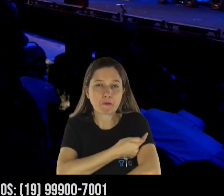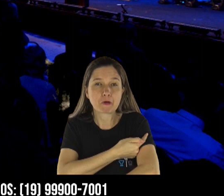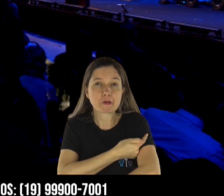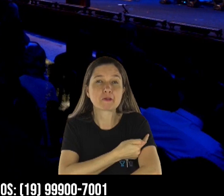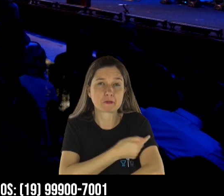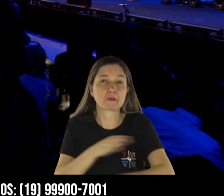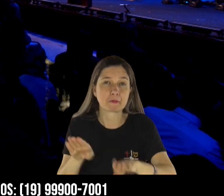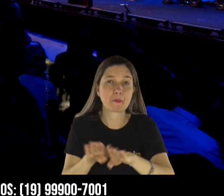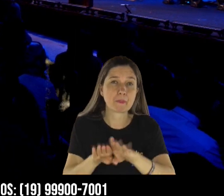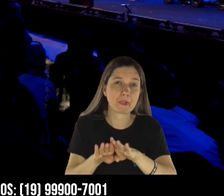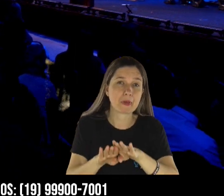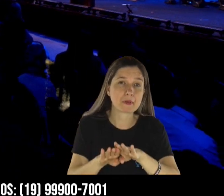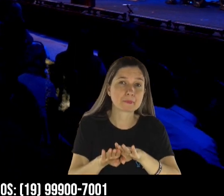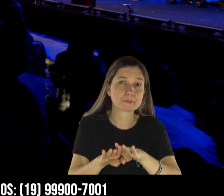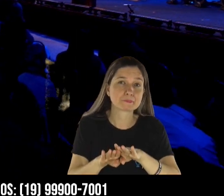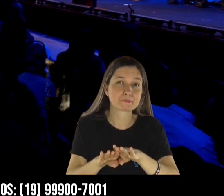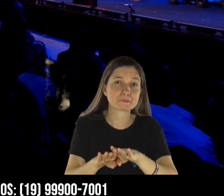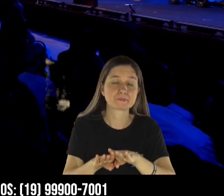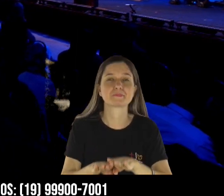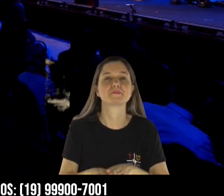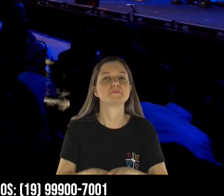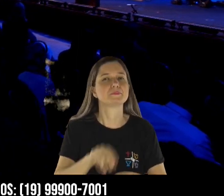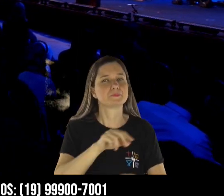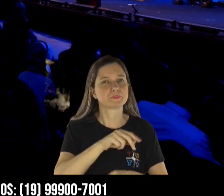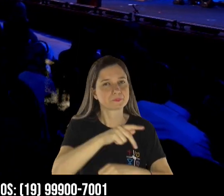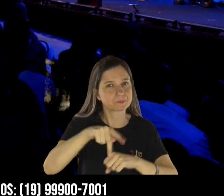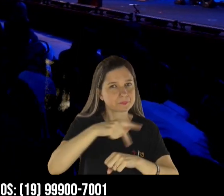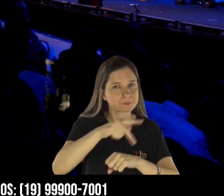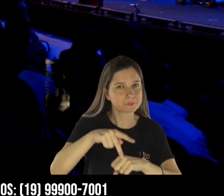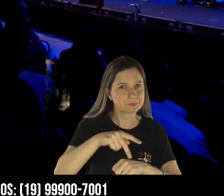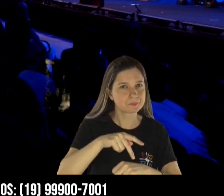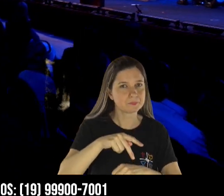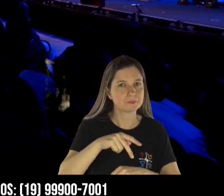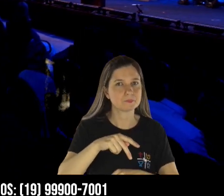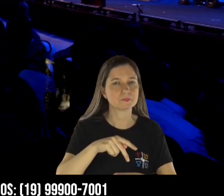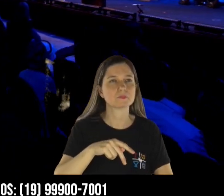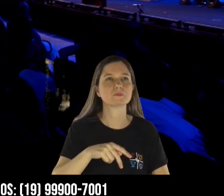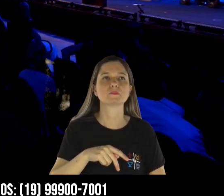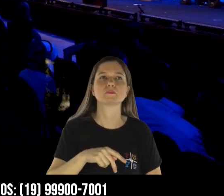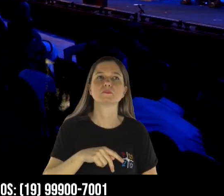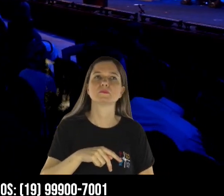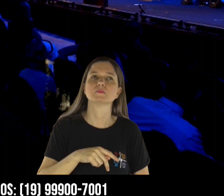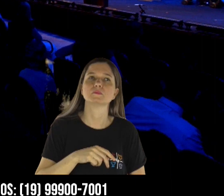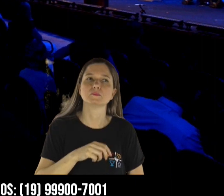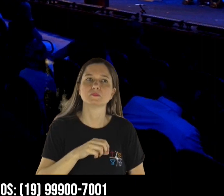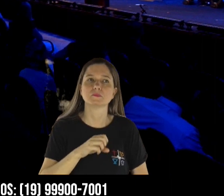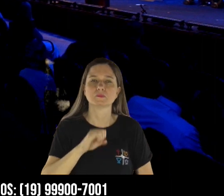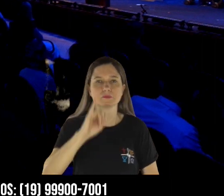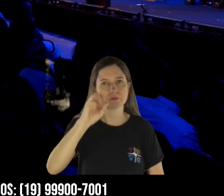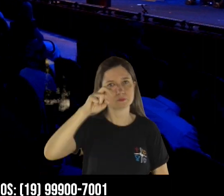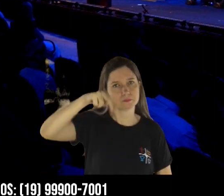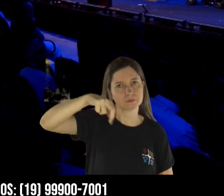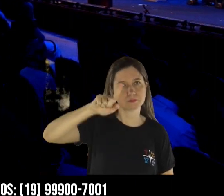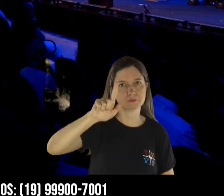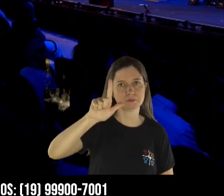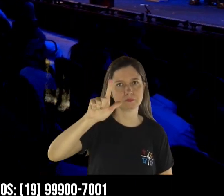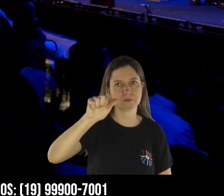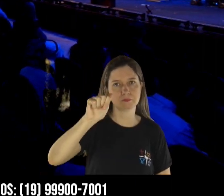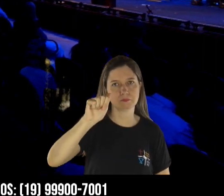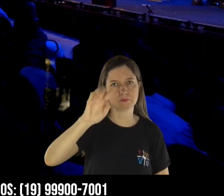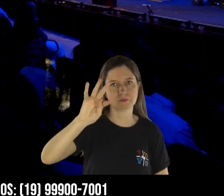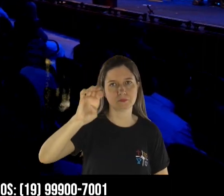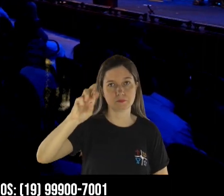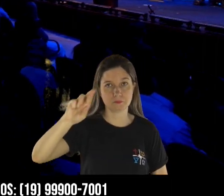Vou pedir para um diácono ajudar, irmãos. Quando eu peço, por favor, me atrapalhe. Vocês me ajudem. Tem um lugar para as crianças.